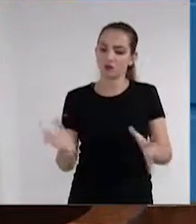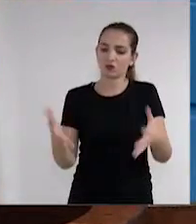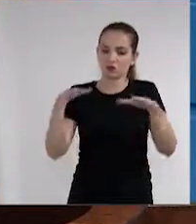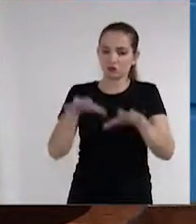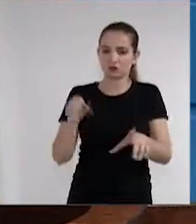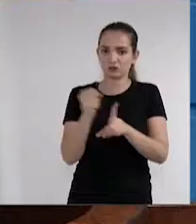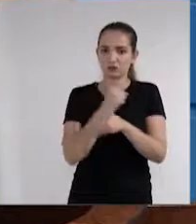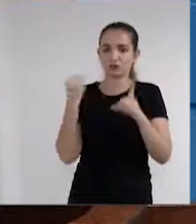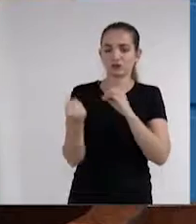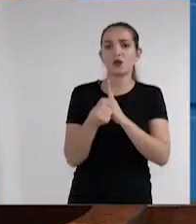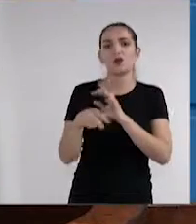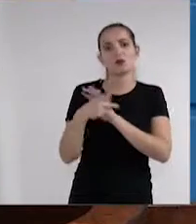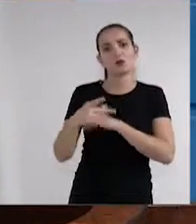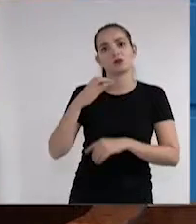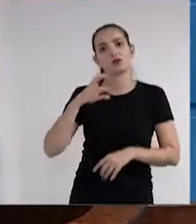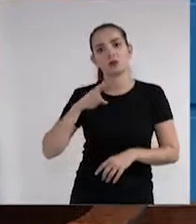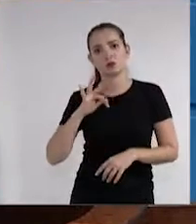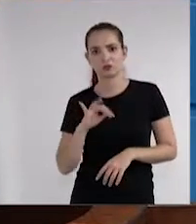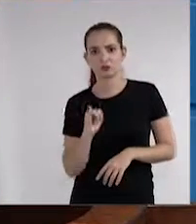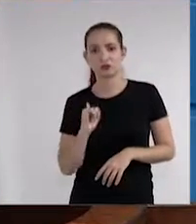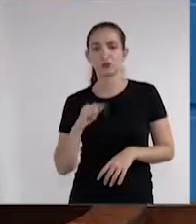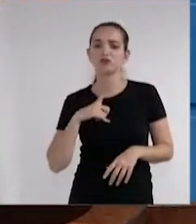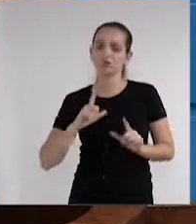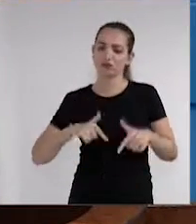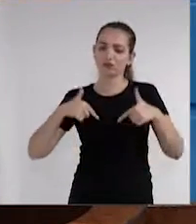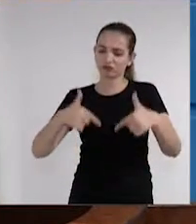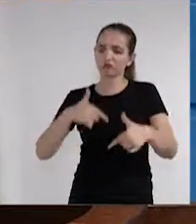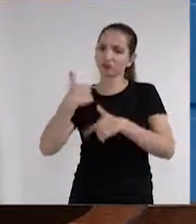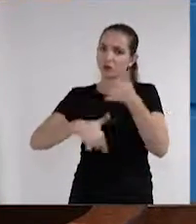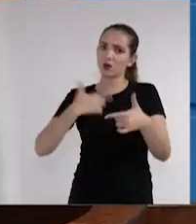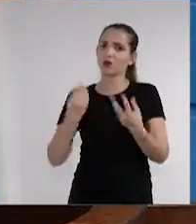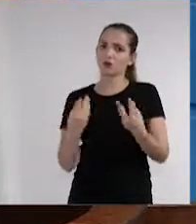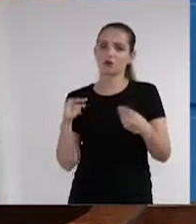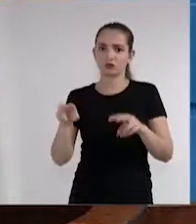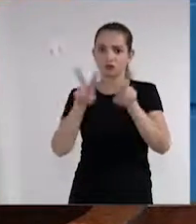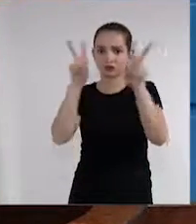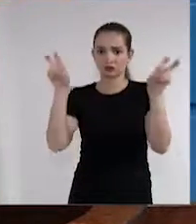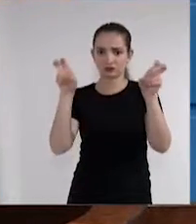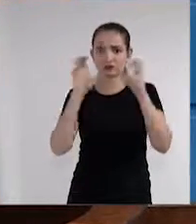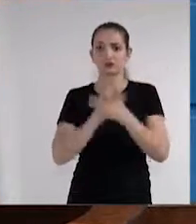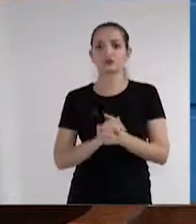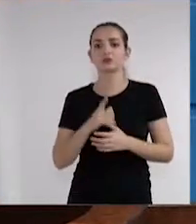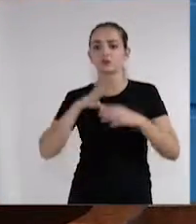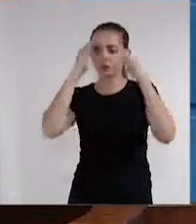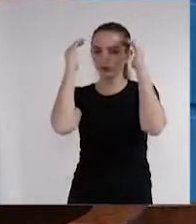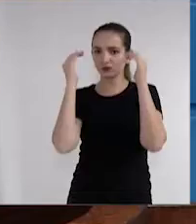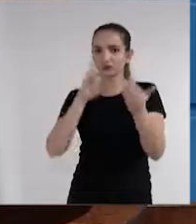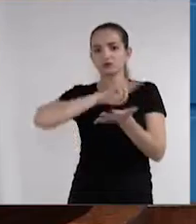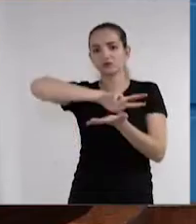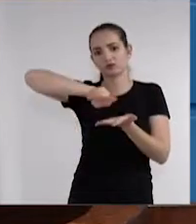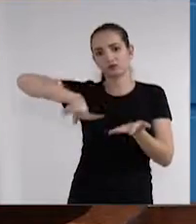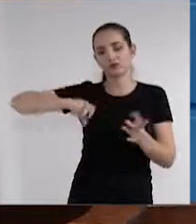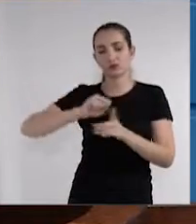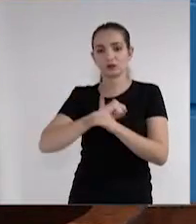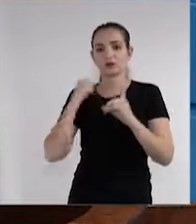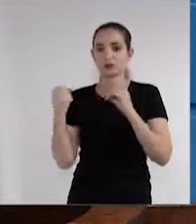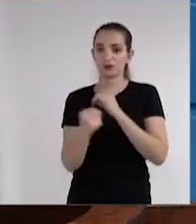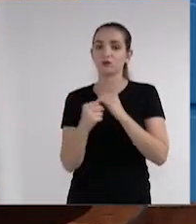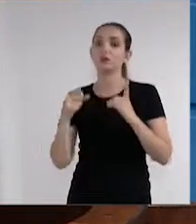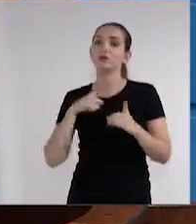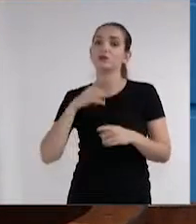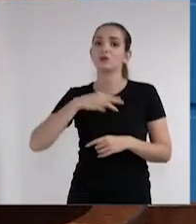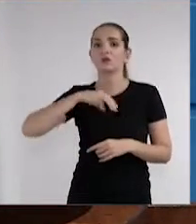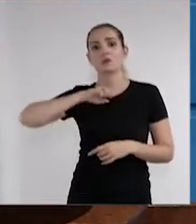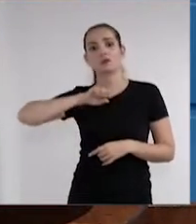Jadilson, você que é da CUT, que tem batalhado muito nessa questão, eu cumprimento vocês, cumprimento a representação aqui dos movimentos sociais através